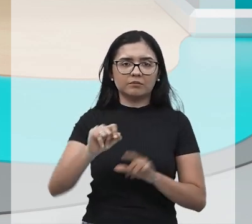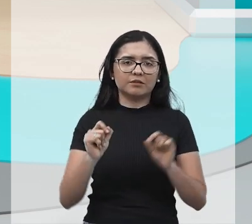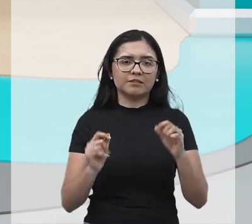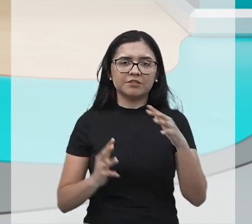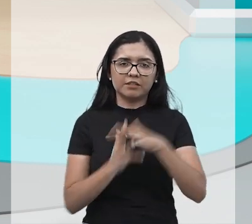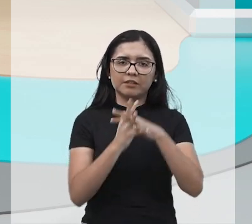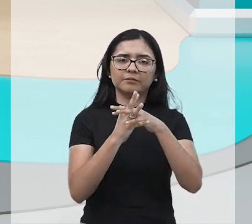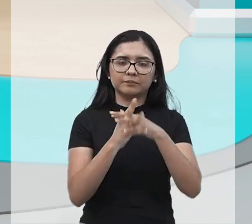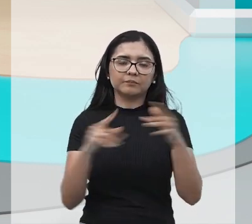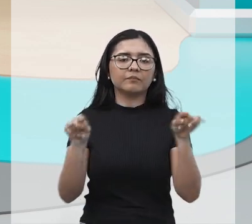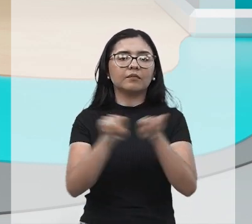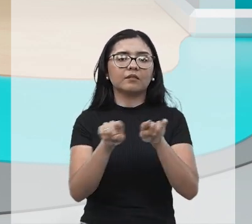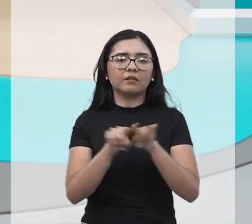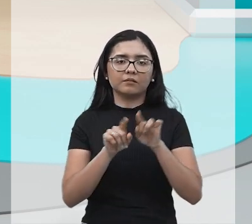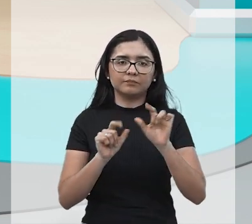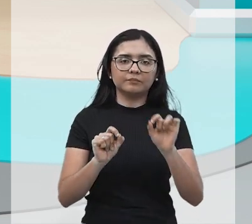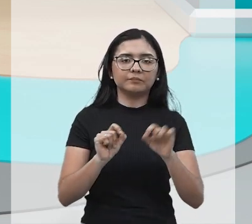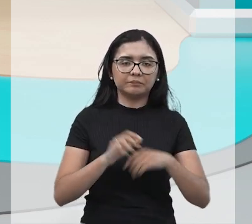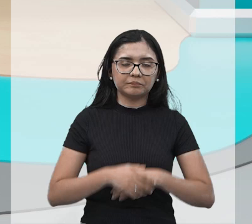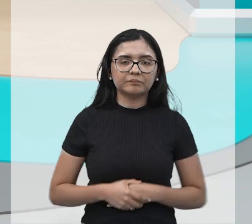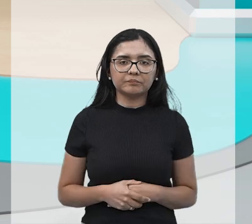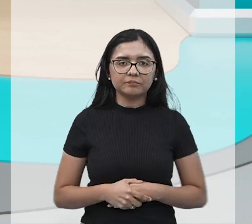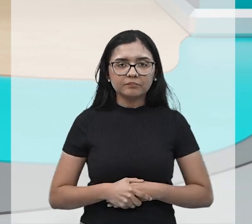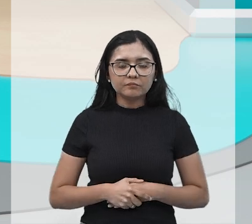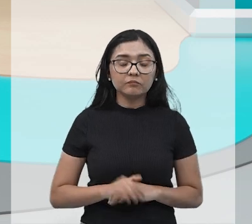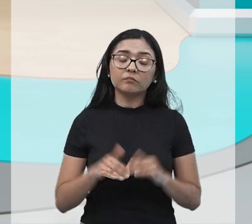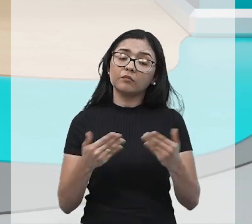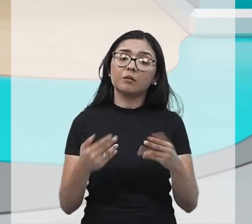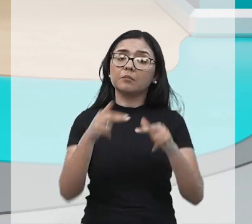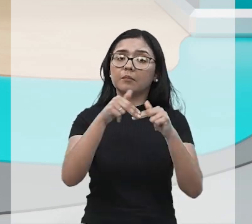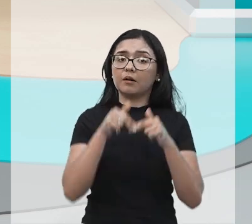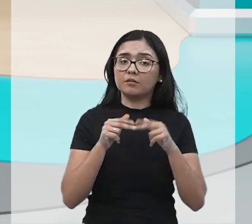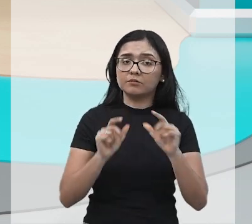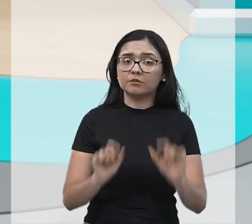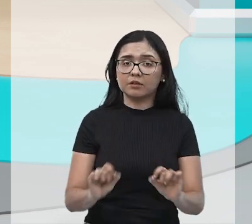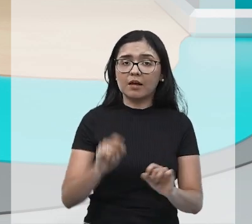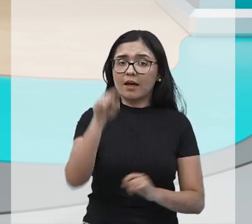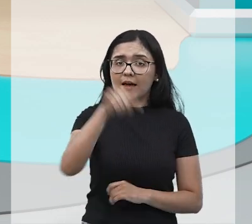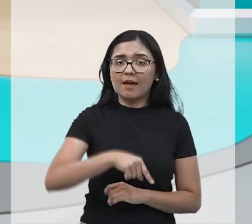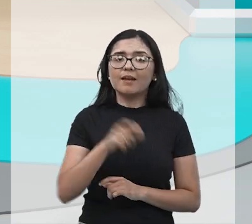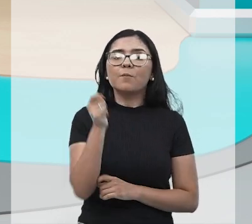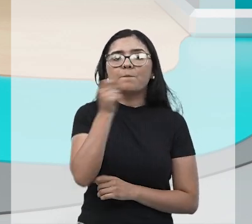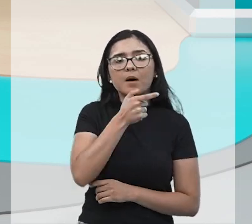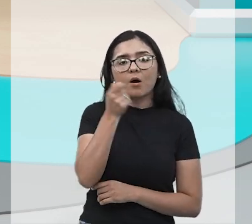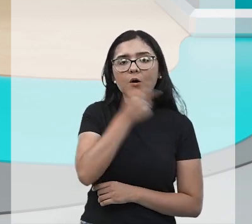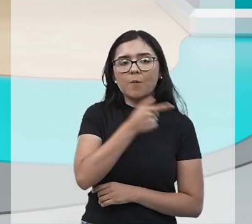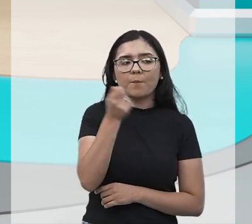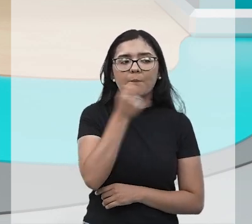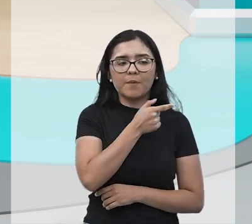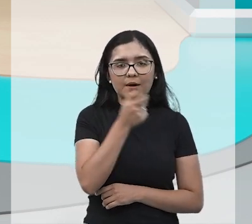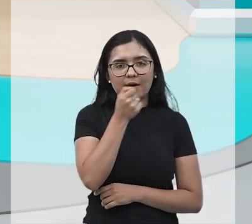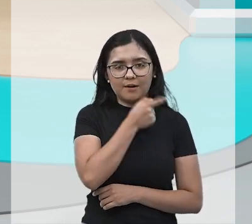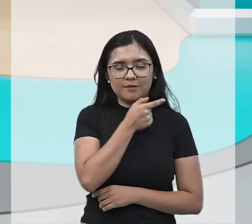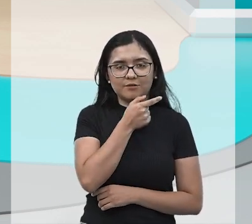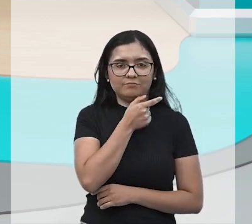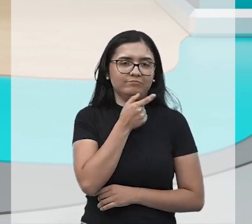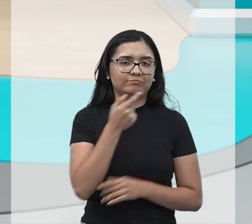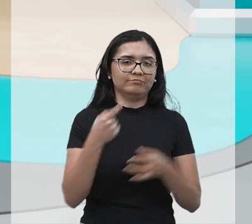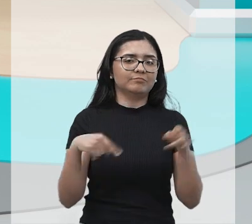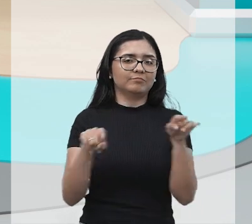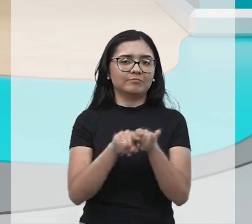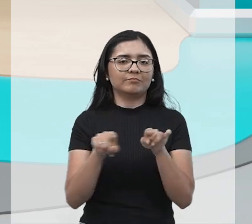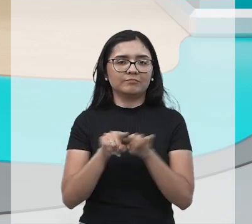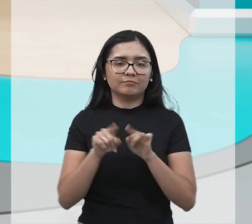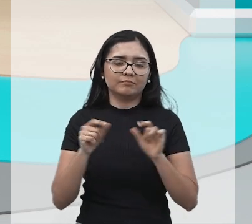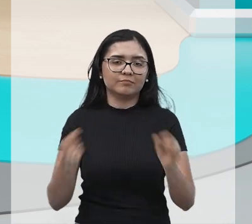Quando a gente fala do caricato, é tudo muito exagerado. Justamente porque era uma comédia de costumes. Ele tentava